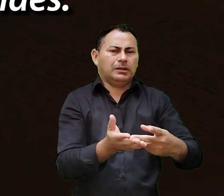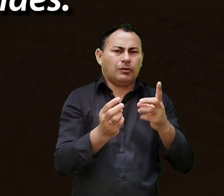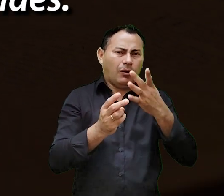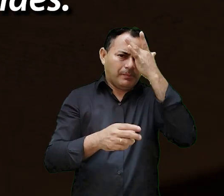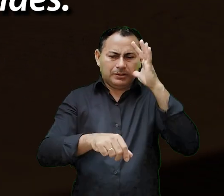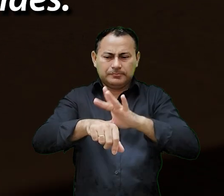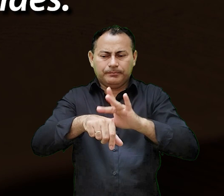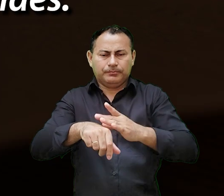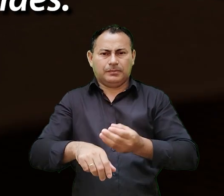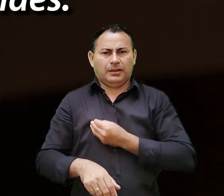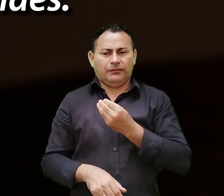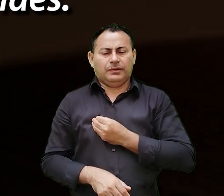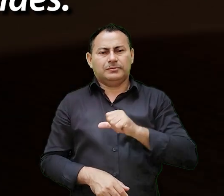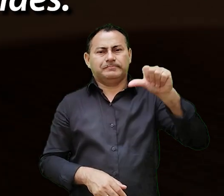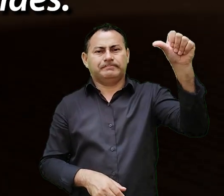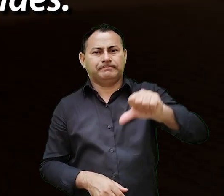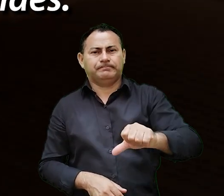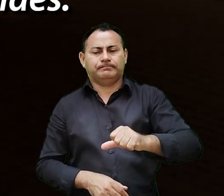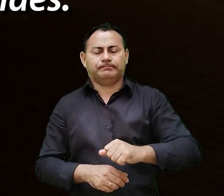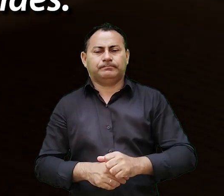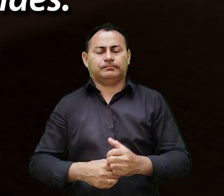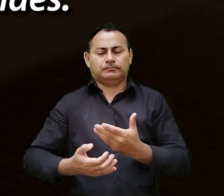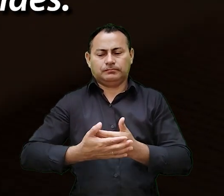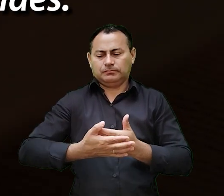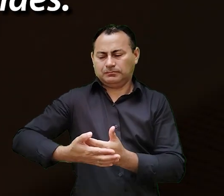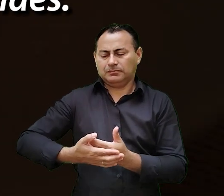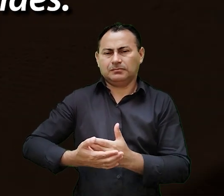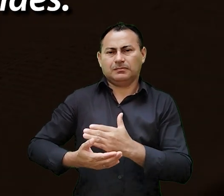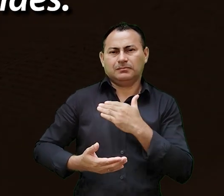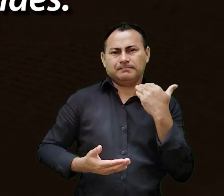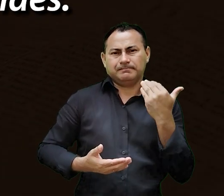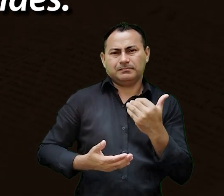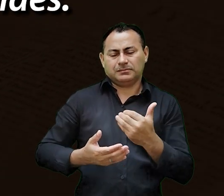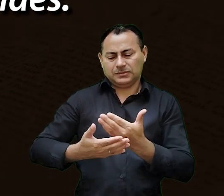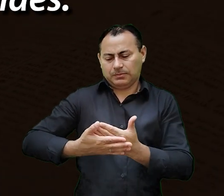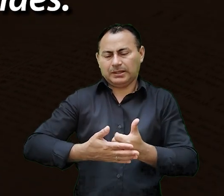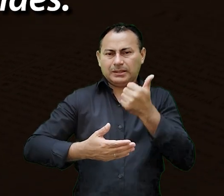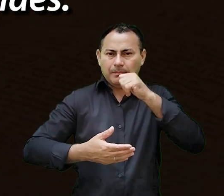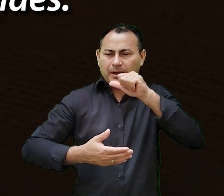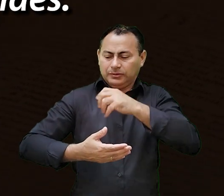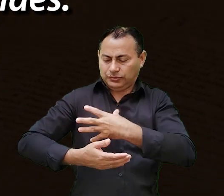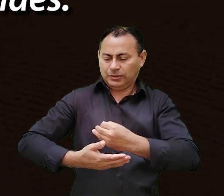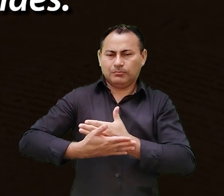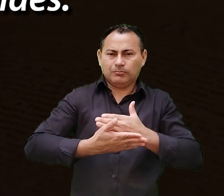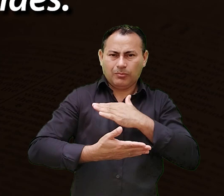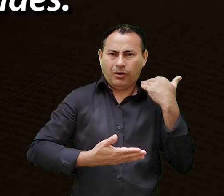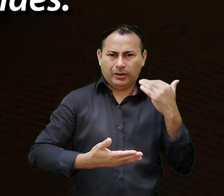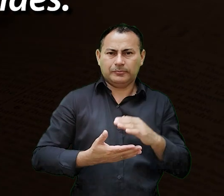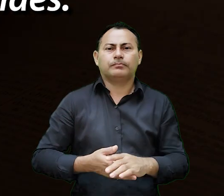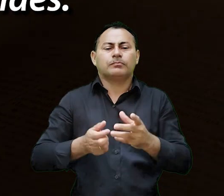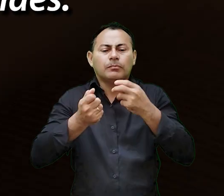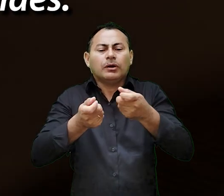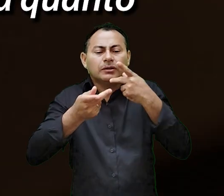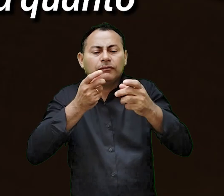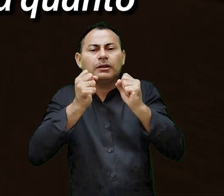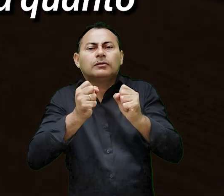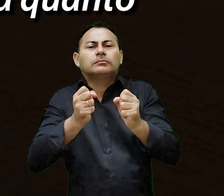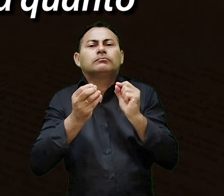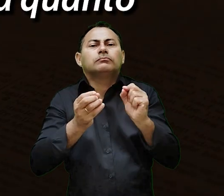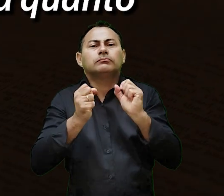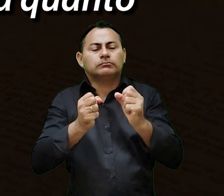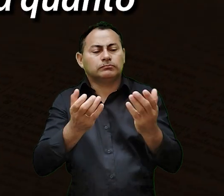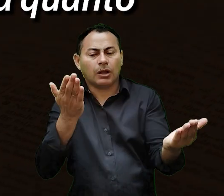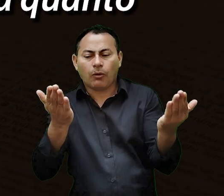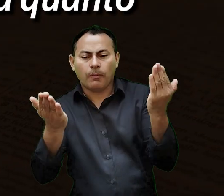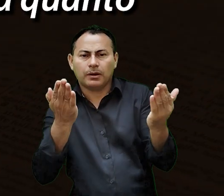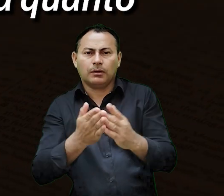os feridos, e suas vidas se desvanecem nos braços de suas mães. Que posso dizer a seu favor? Com